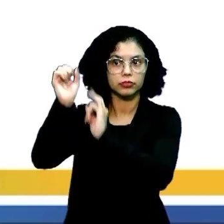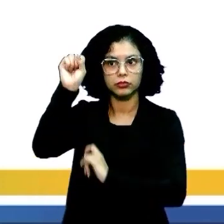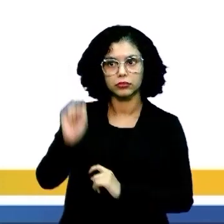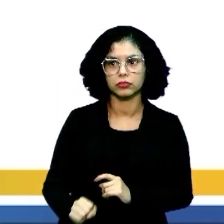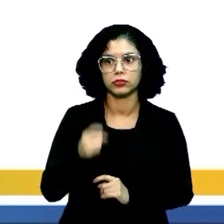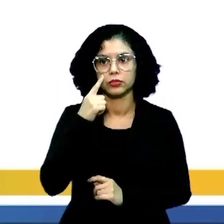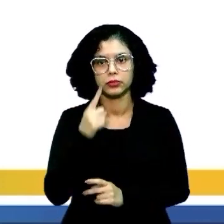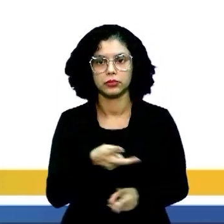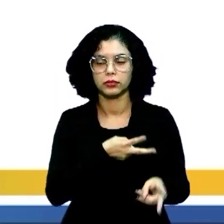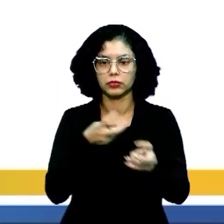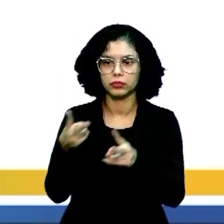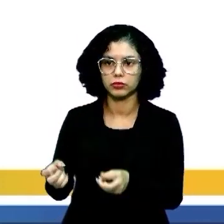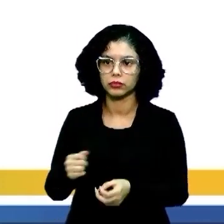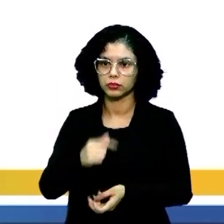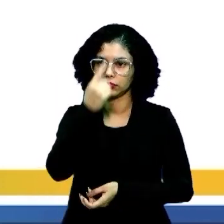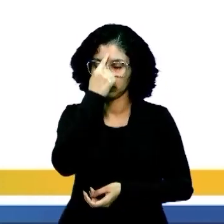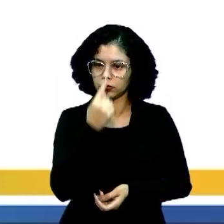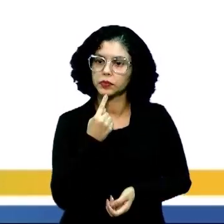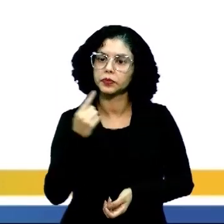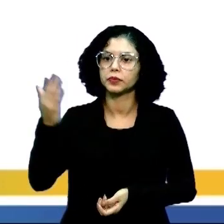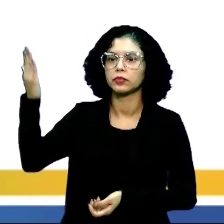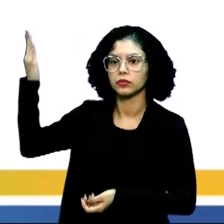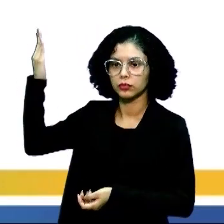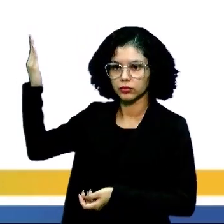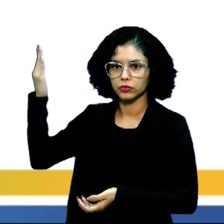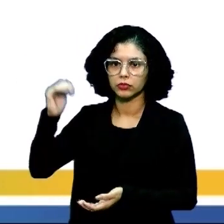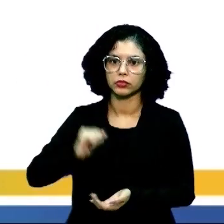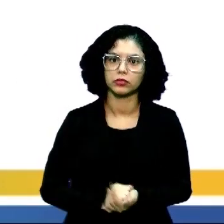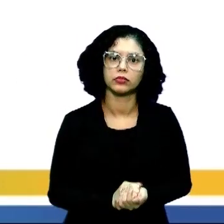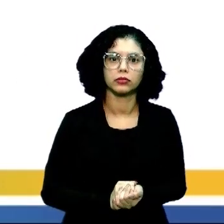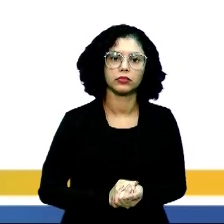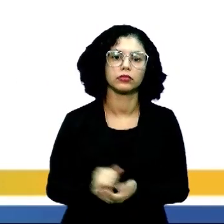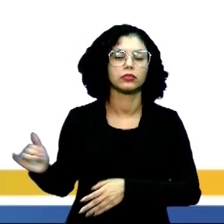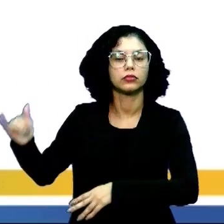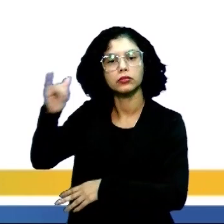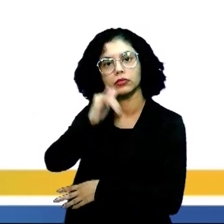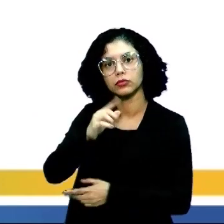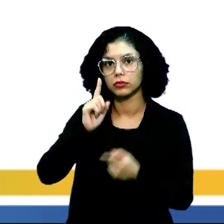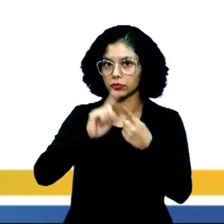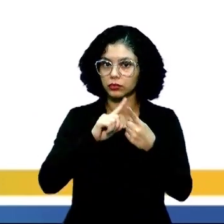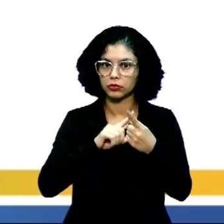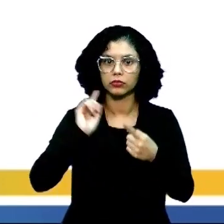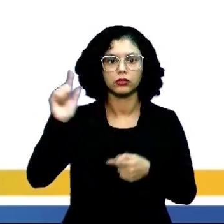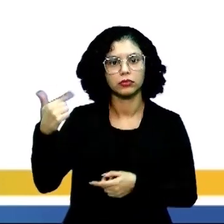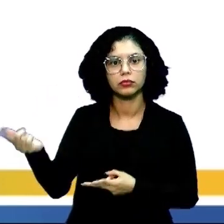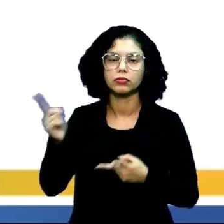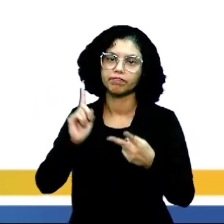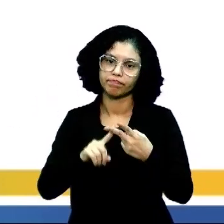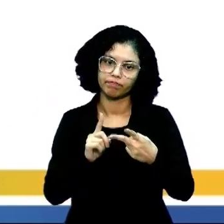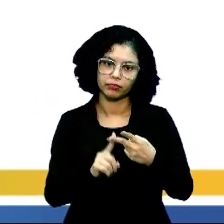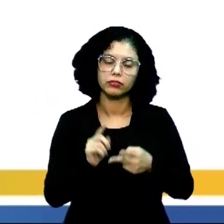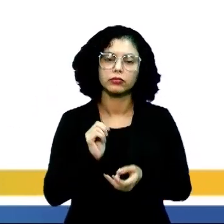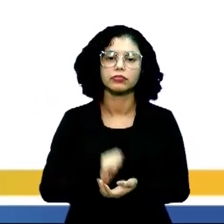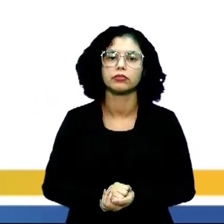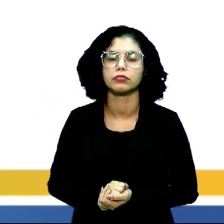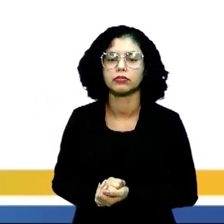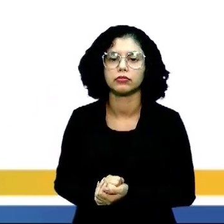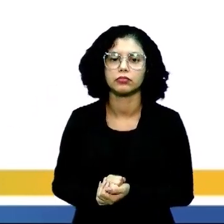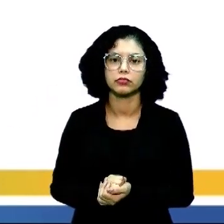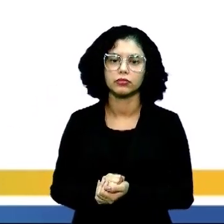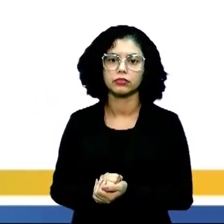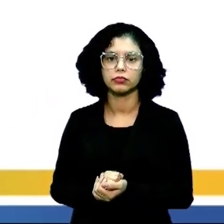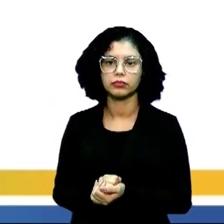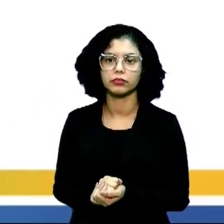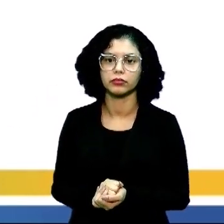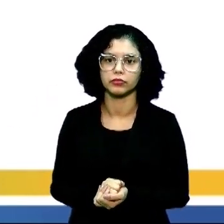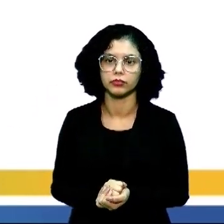pode observar muito bem na imagem, tá? Então, um avião atingiu a primeira torre, logo em seguida teve aí o ataque